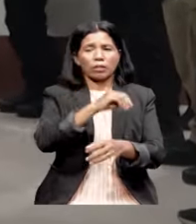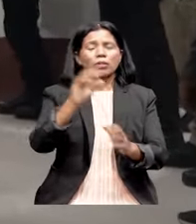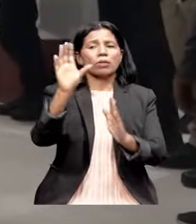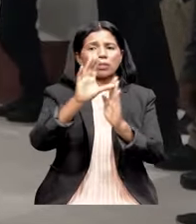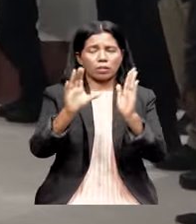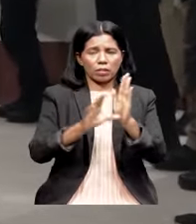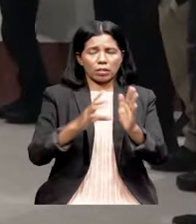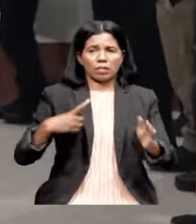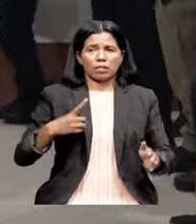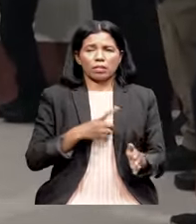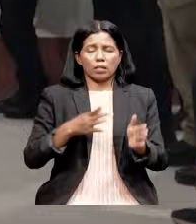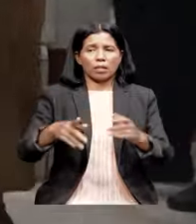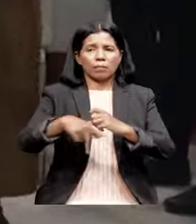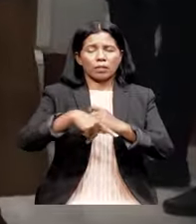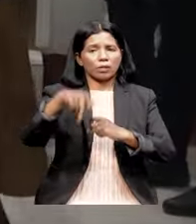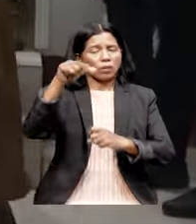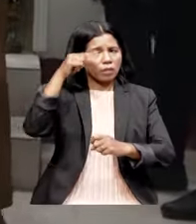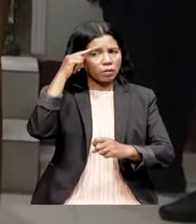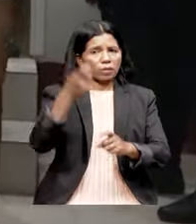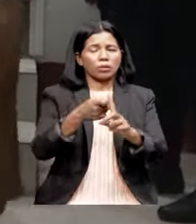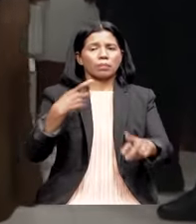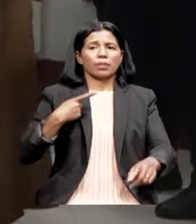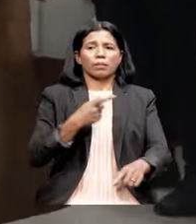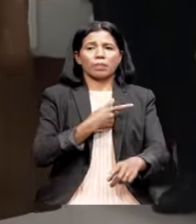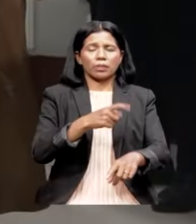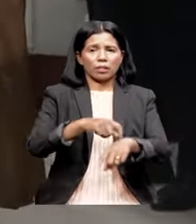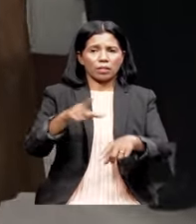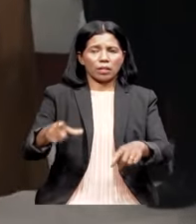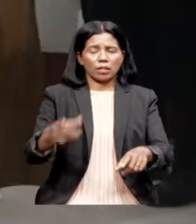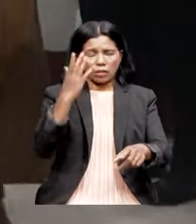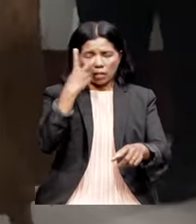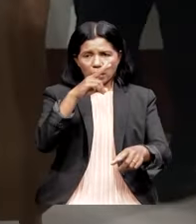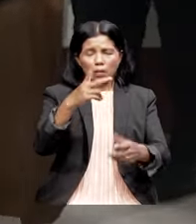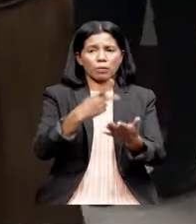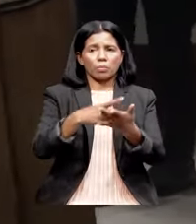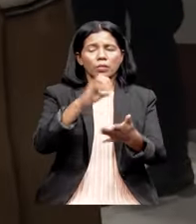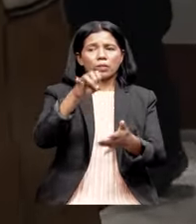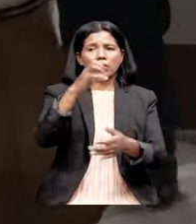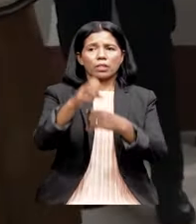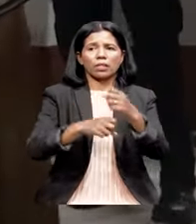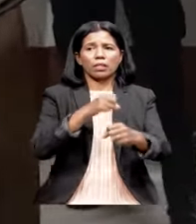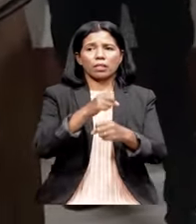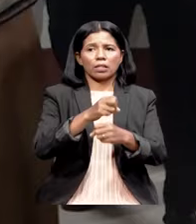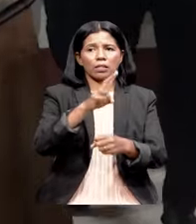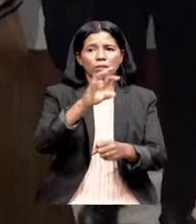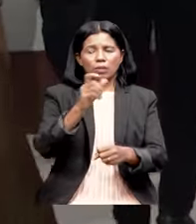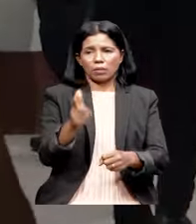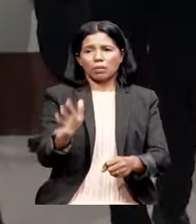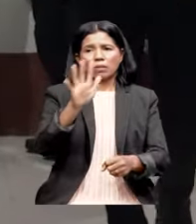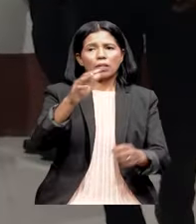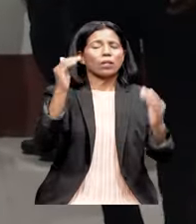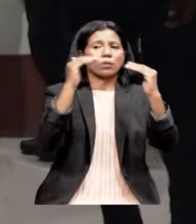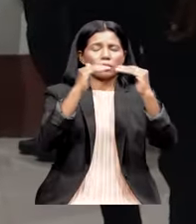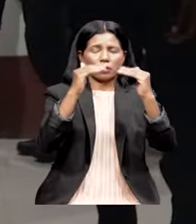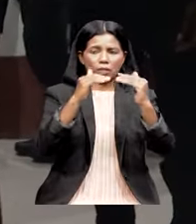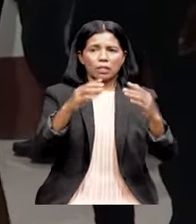deputado bancada governo, o si Parlamento Nacional, ato consolida ideias a mútuo com a proposta orçamento geral do Estado, Tinan Rio Roron, Resen Lima. Encontro, né? Lidera